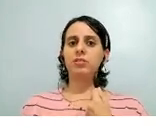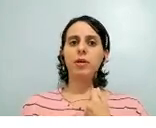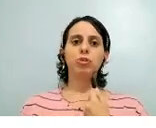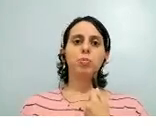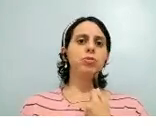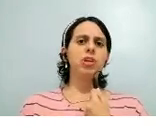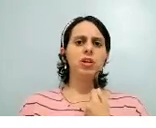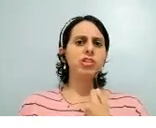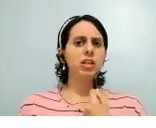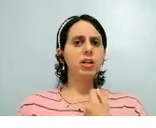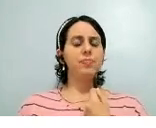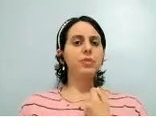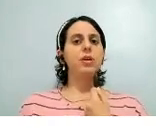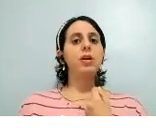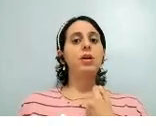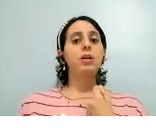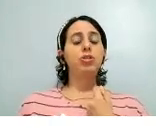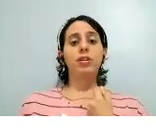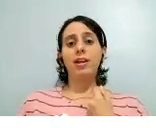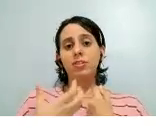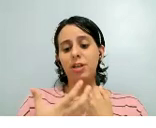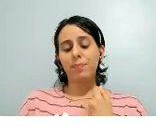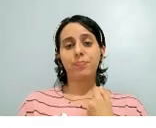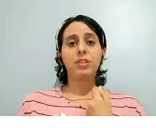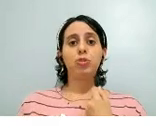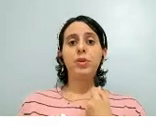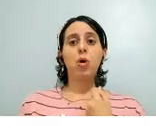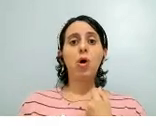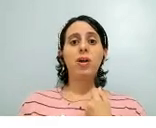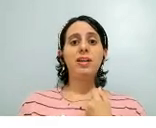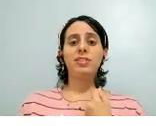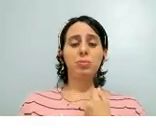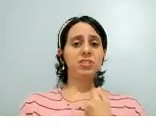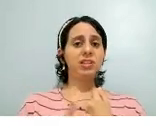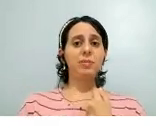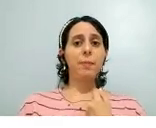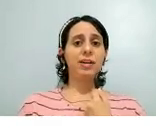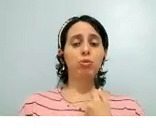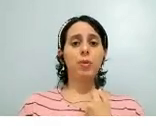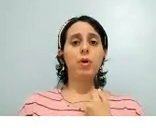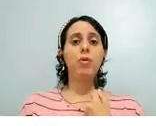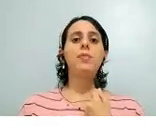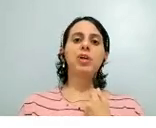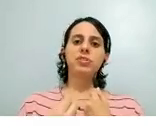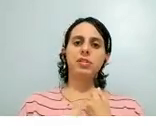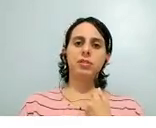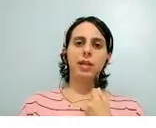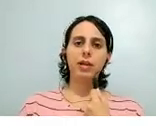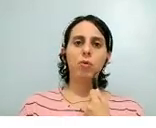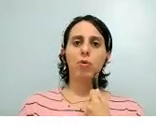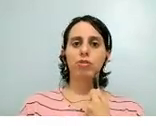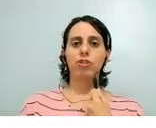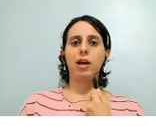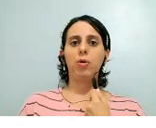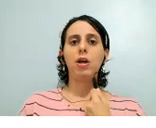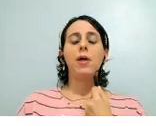até ser um espirro de alergia. Só que aí você espirrou ali, você precisa limpar a sua mão, então você tem